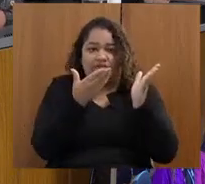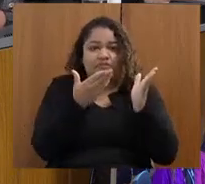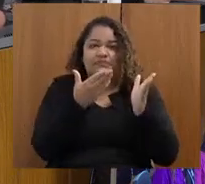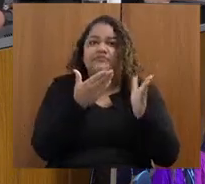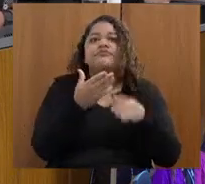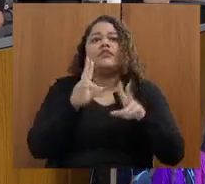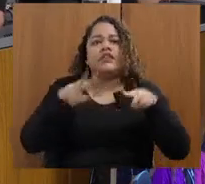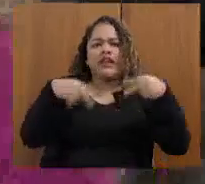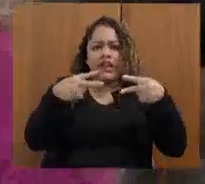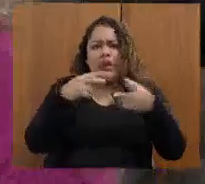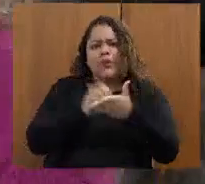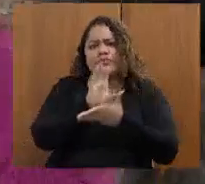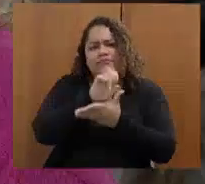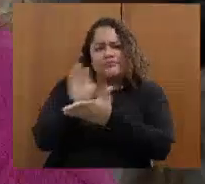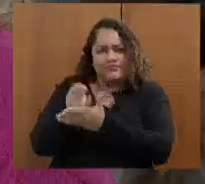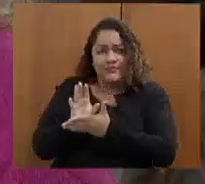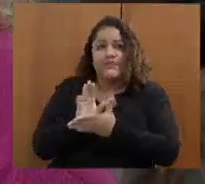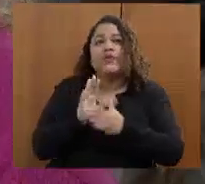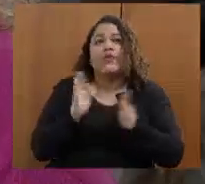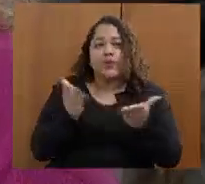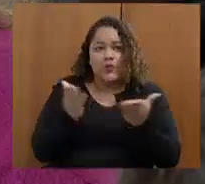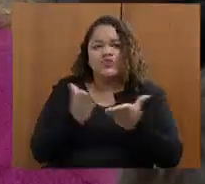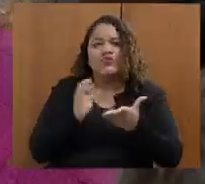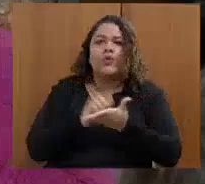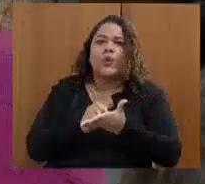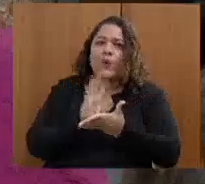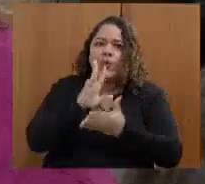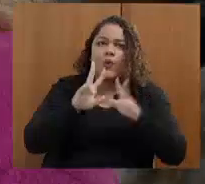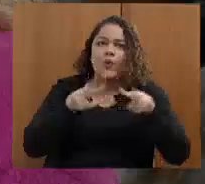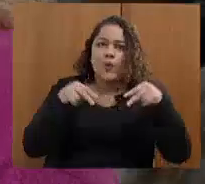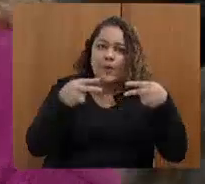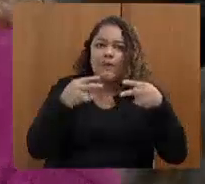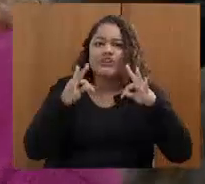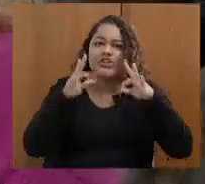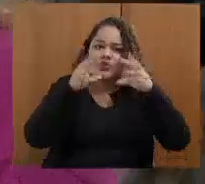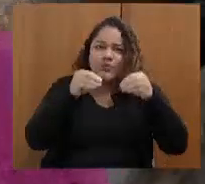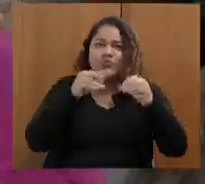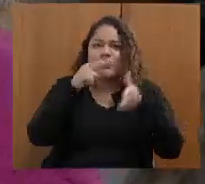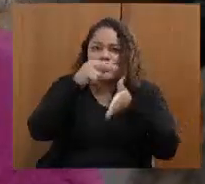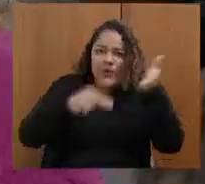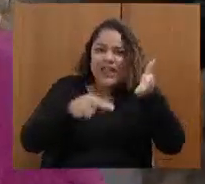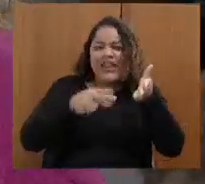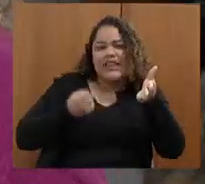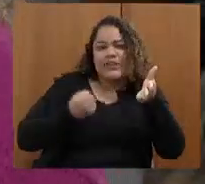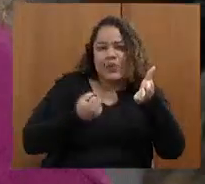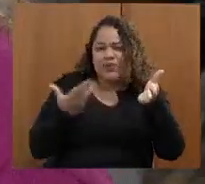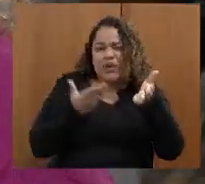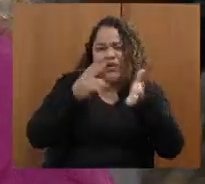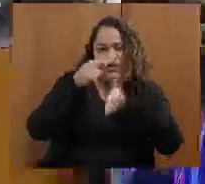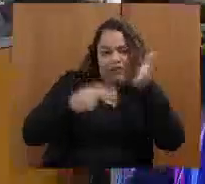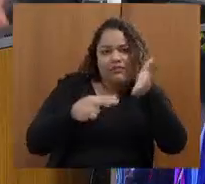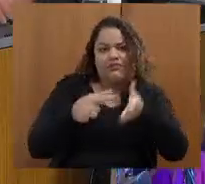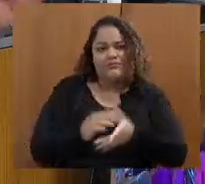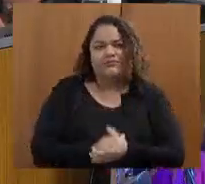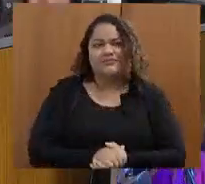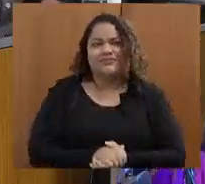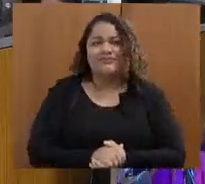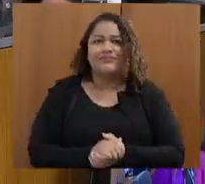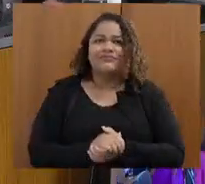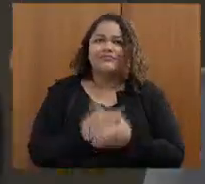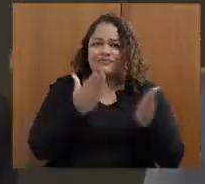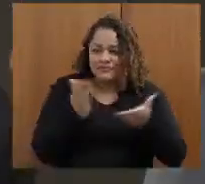esses links com muita frequência Vou compartilhar hoje inclusive para todo mundo poder ler os números que eu acabei de compartilhar com vossa excelência